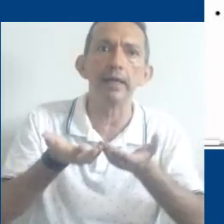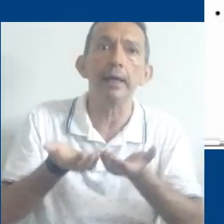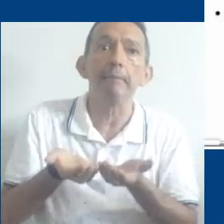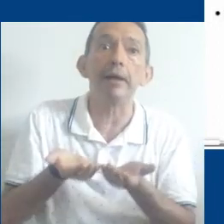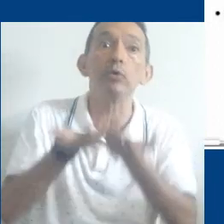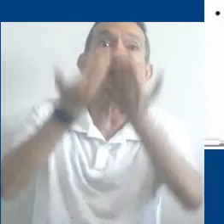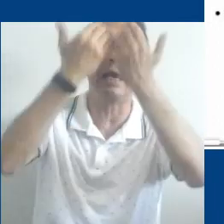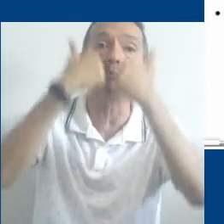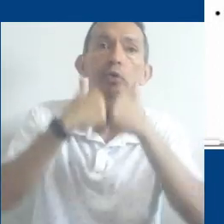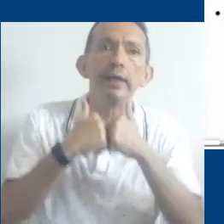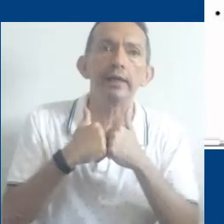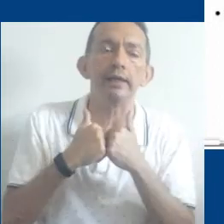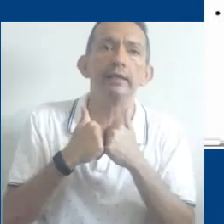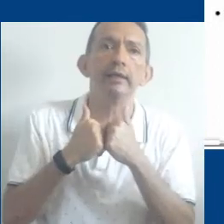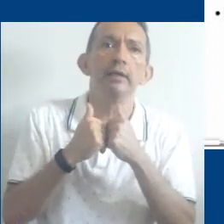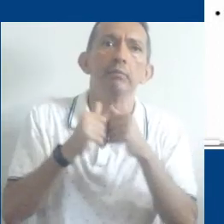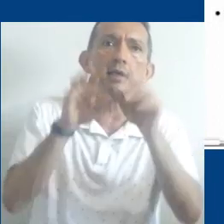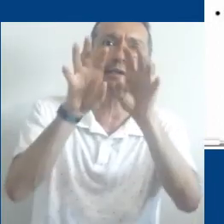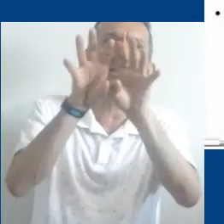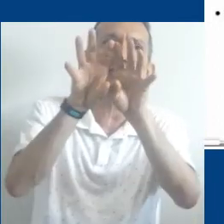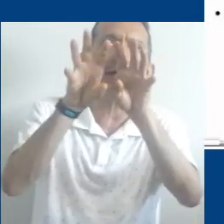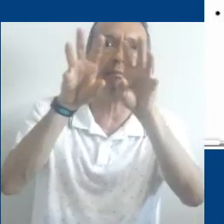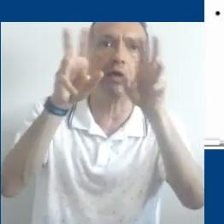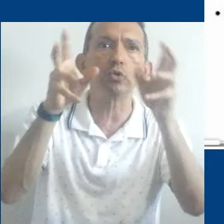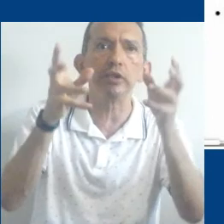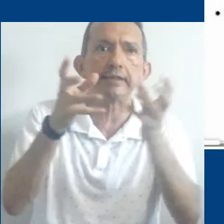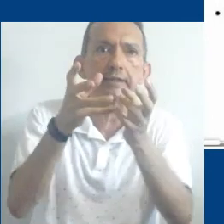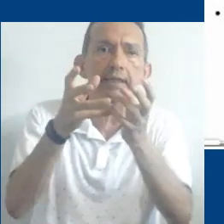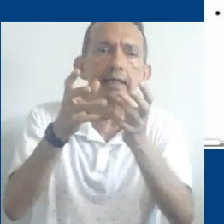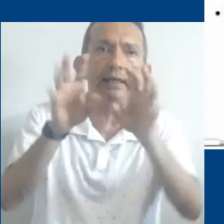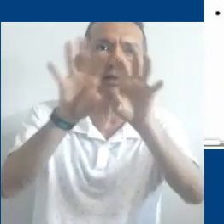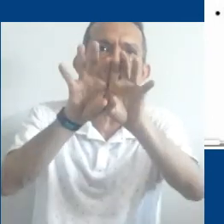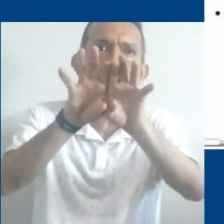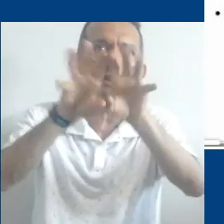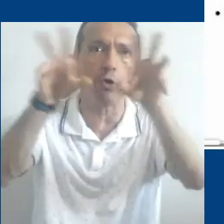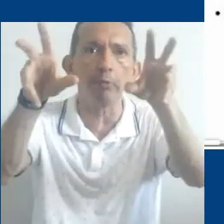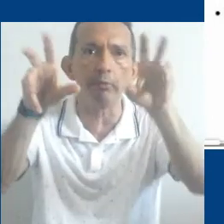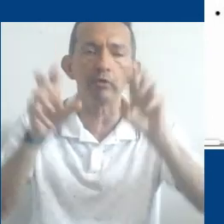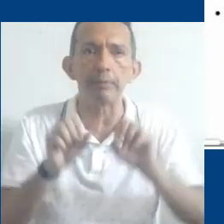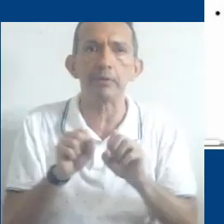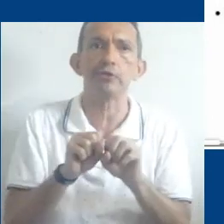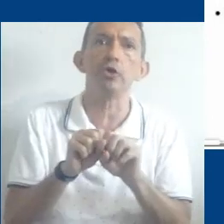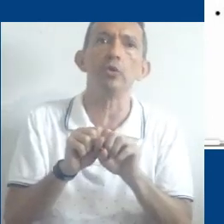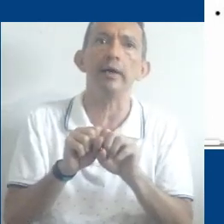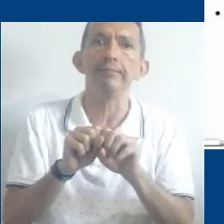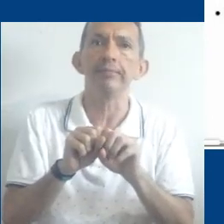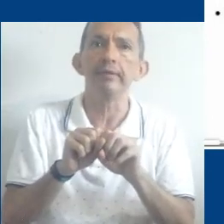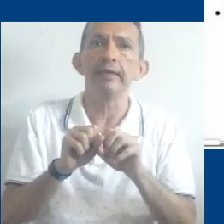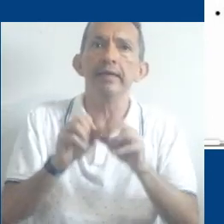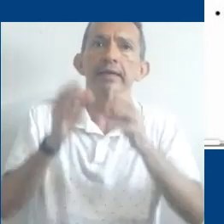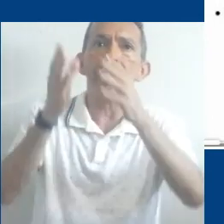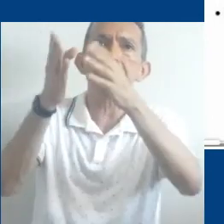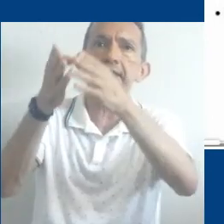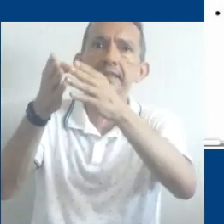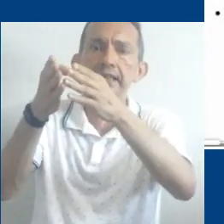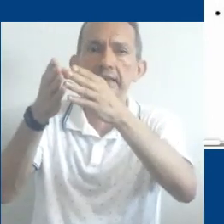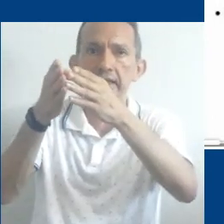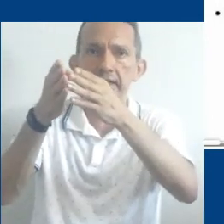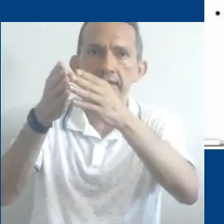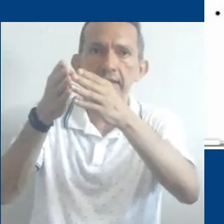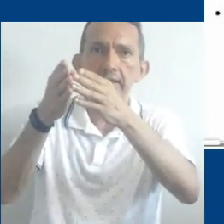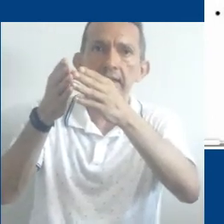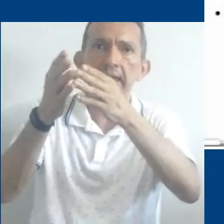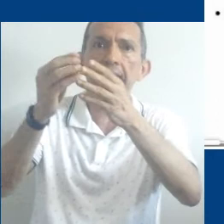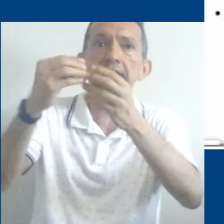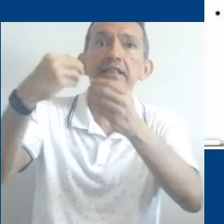Para quê? Para não inalar poeira. Porque esses fragmentos de sílica chegam até o pulmão da pessoa, e a